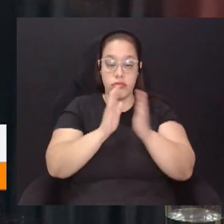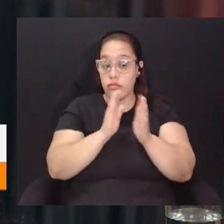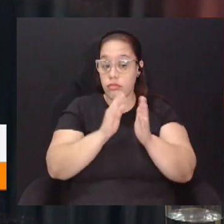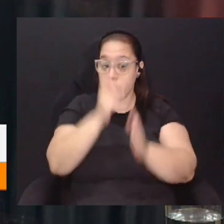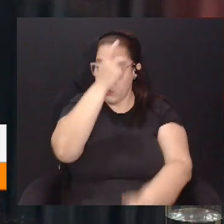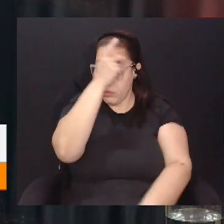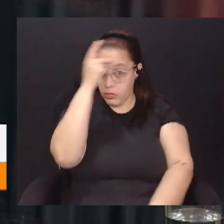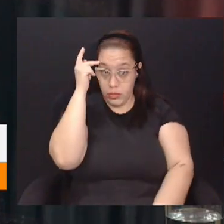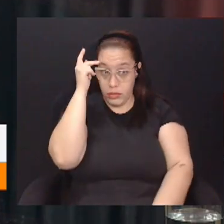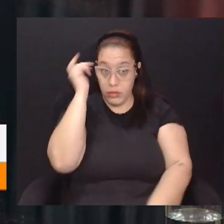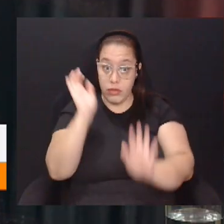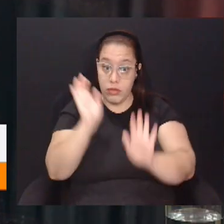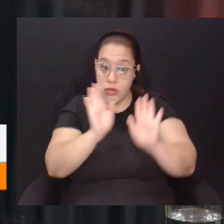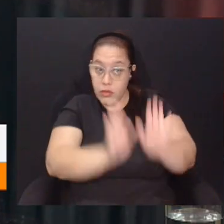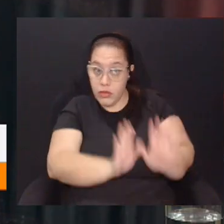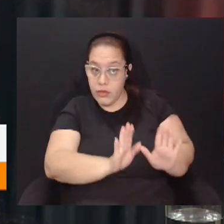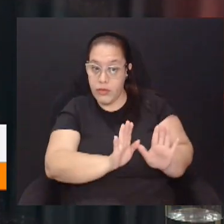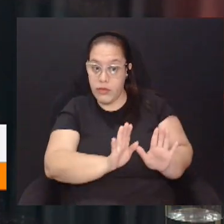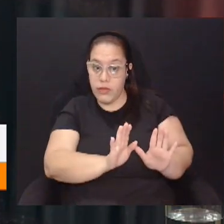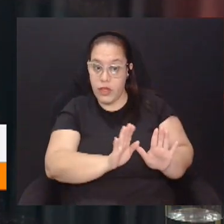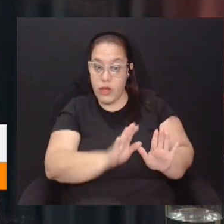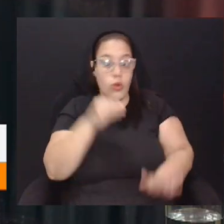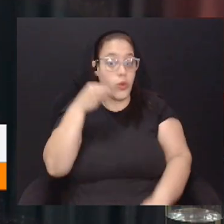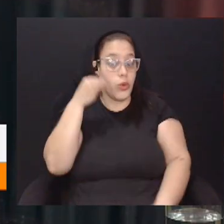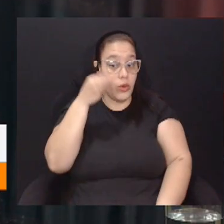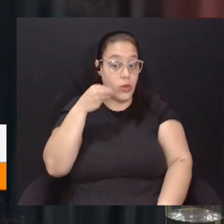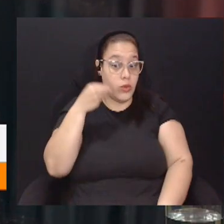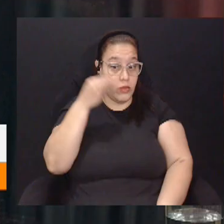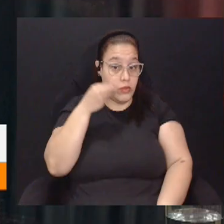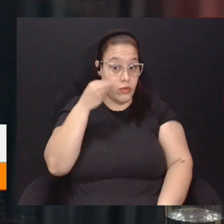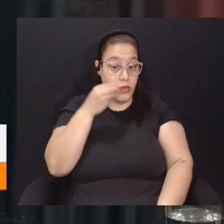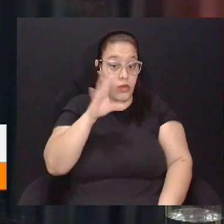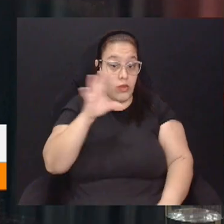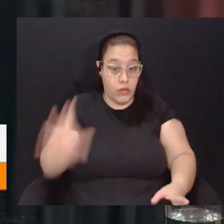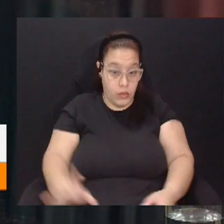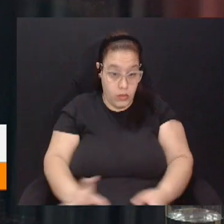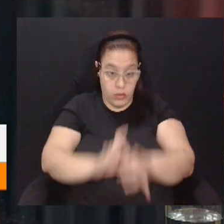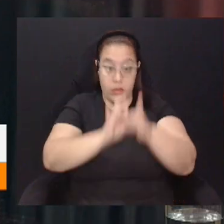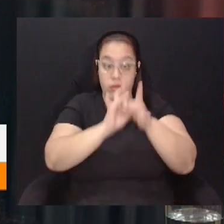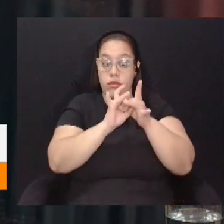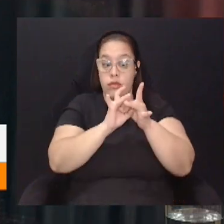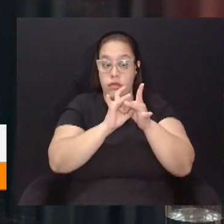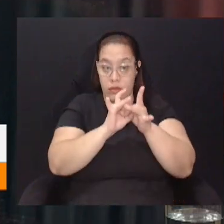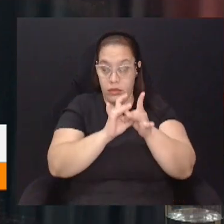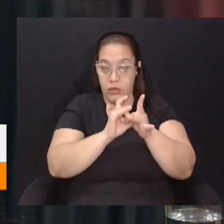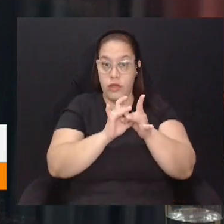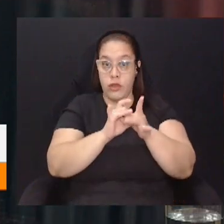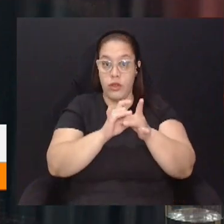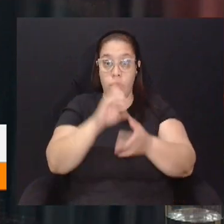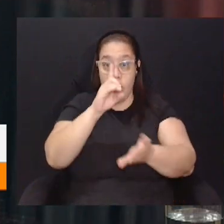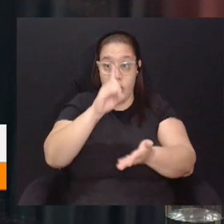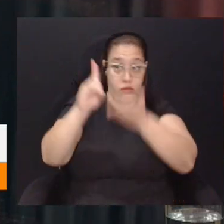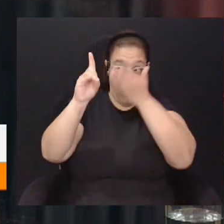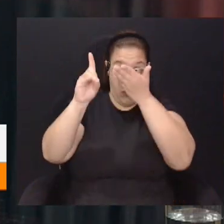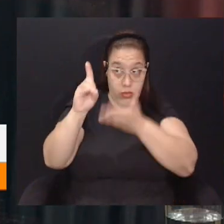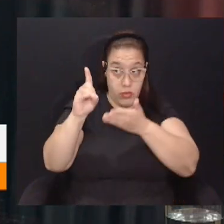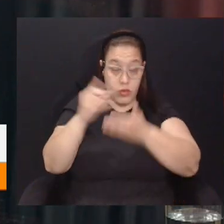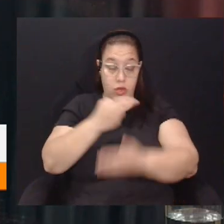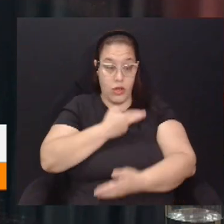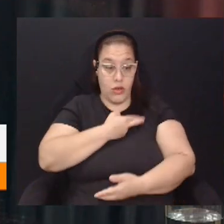por meio das suas experiências, vínculos, né, com o seu Deus, com a sua religiosidade, com a